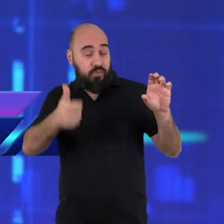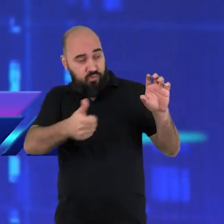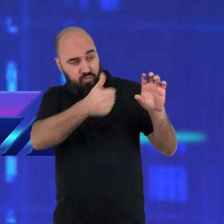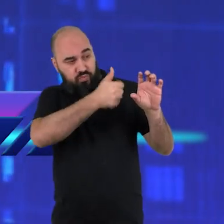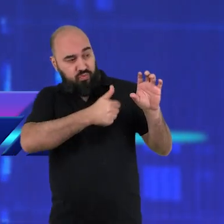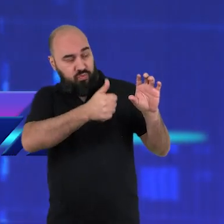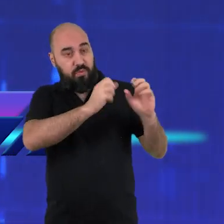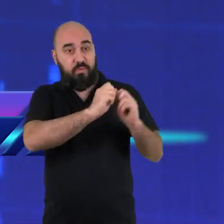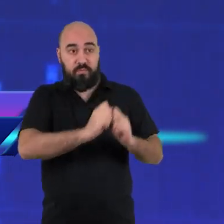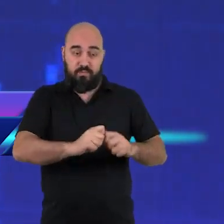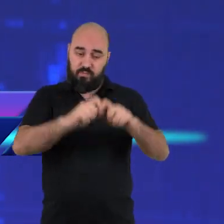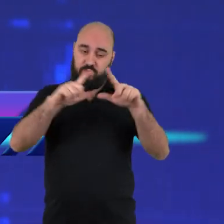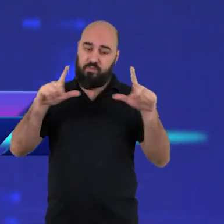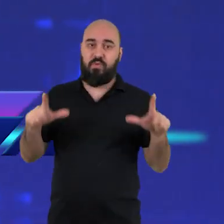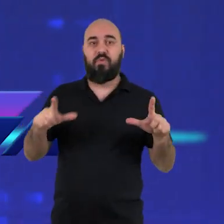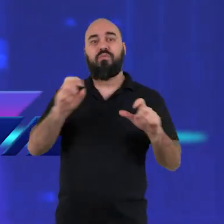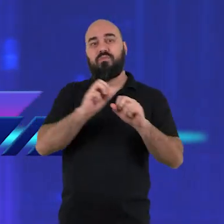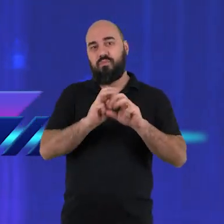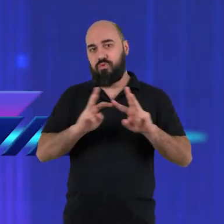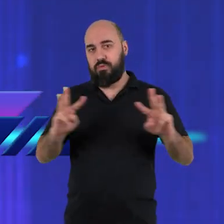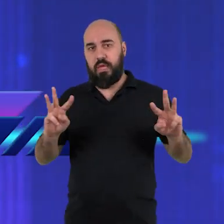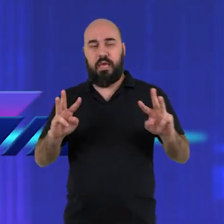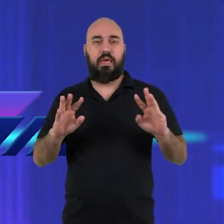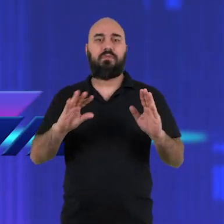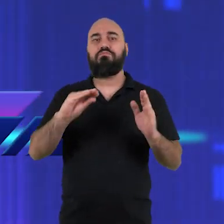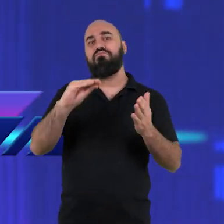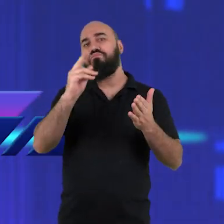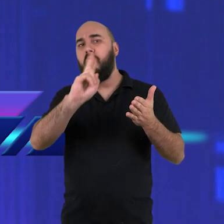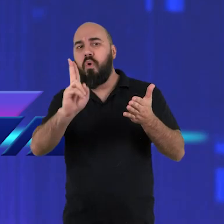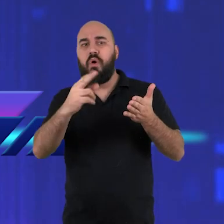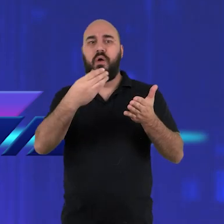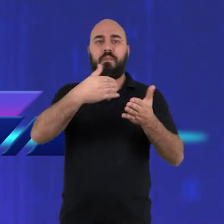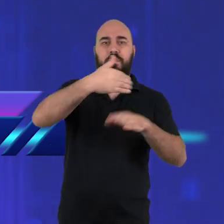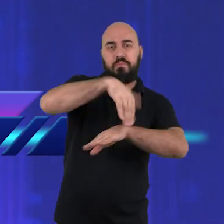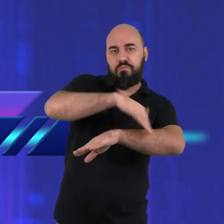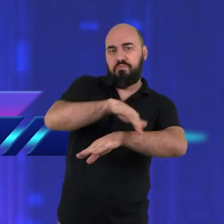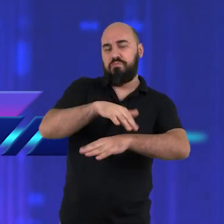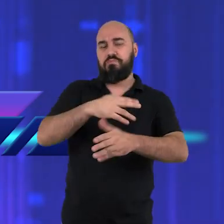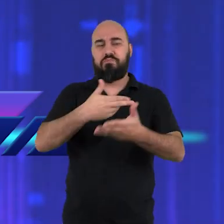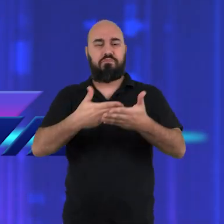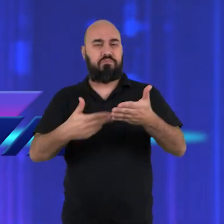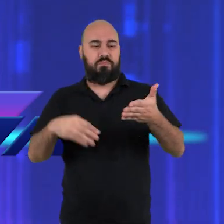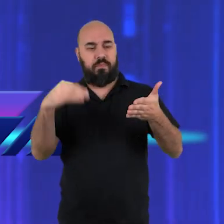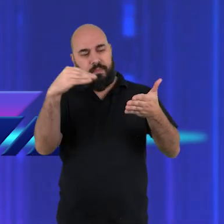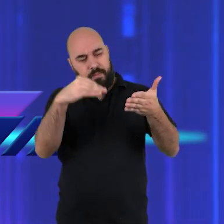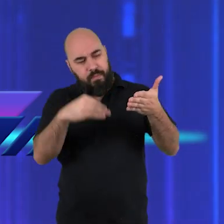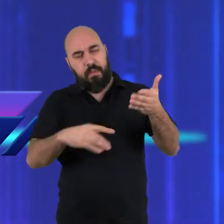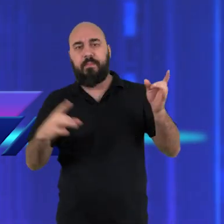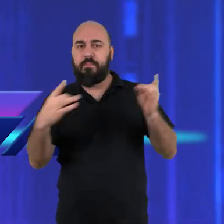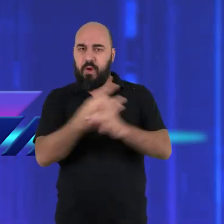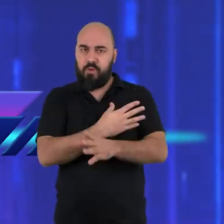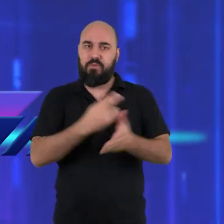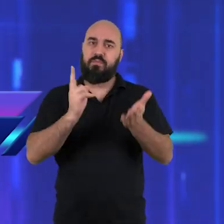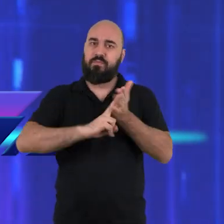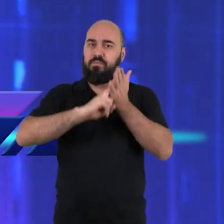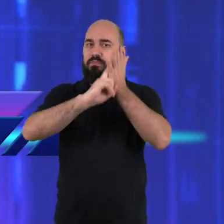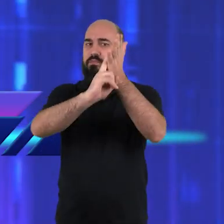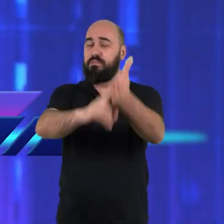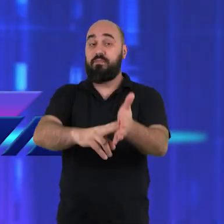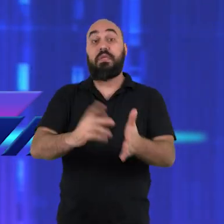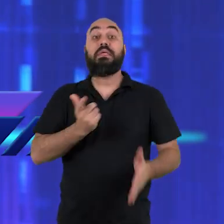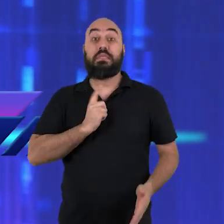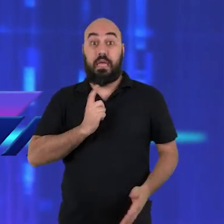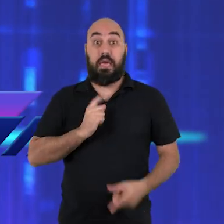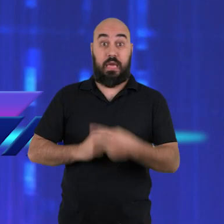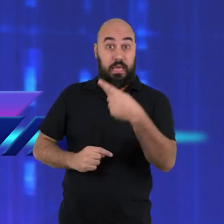seu celular e você vai ser levado para o nosso site, vai fazer um pequeno cadastro e lá você vai ter acesso ao estudo A Procura da Verdade e outros